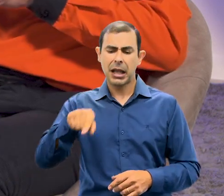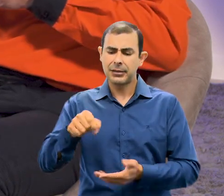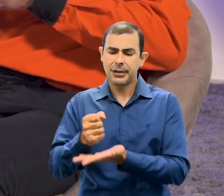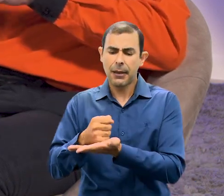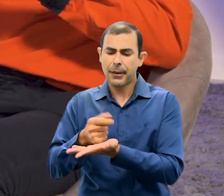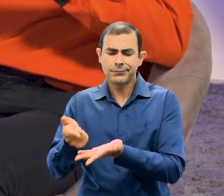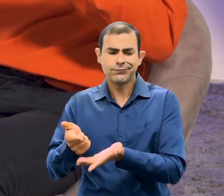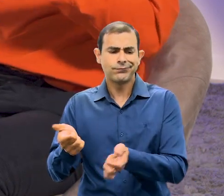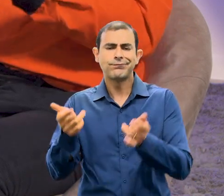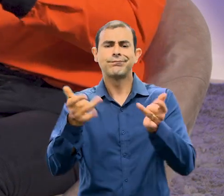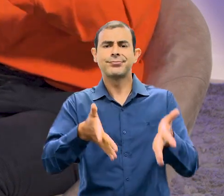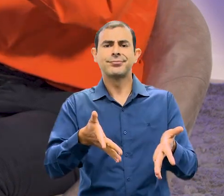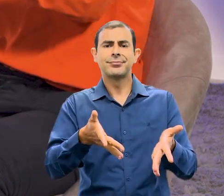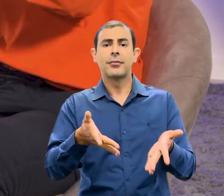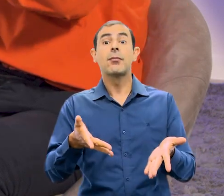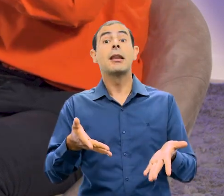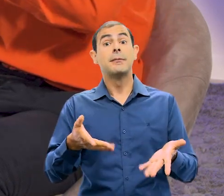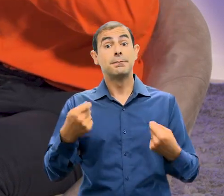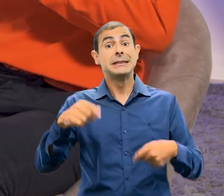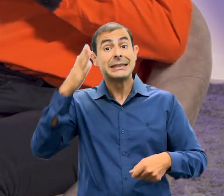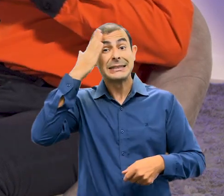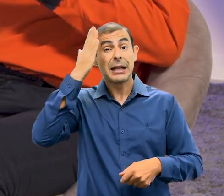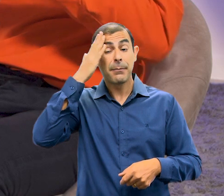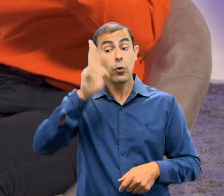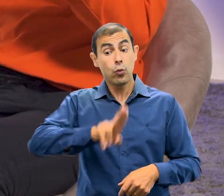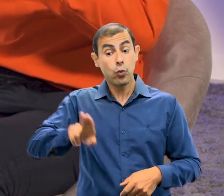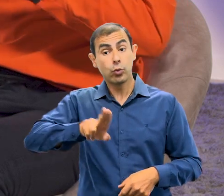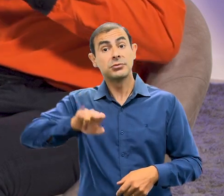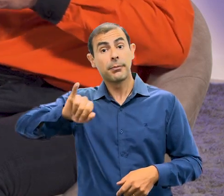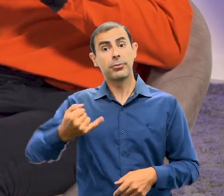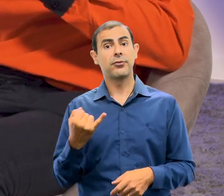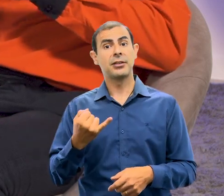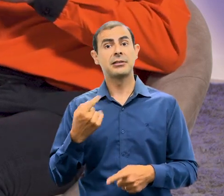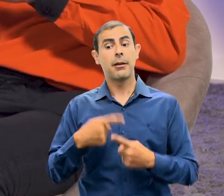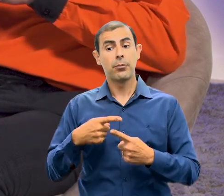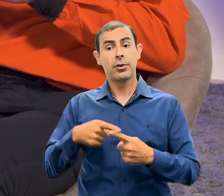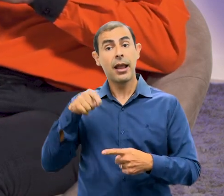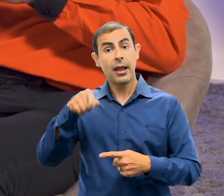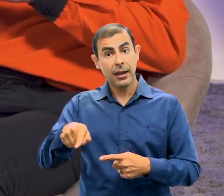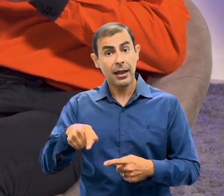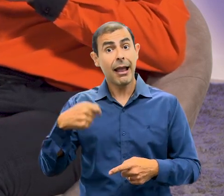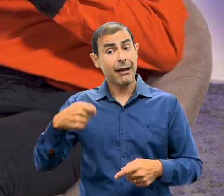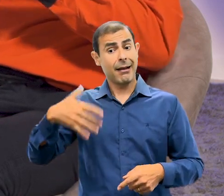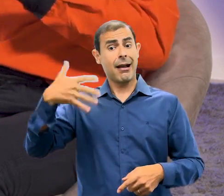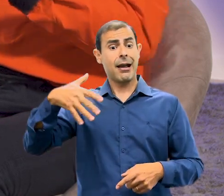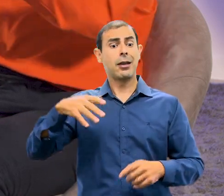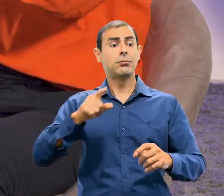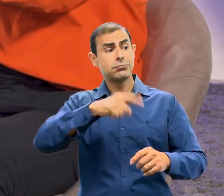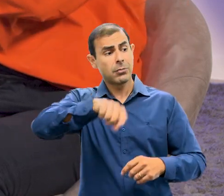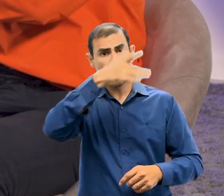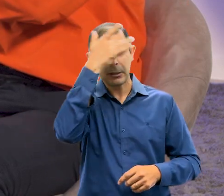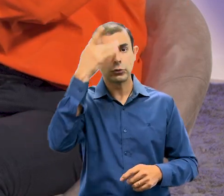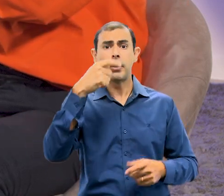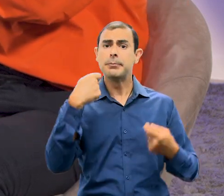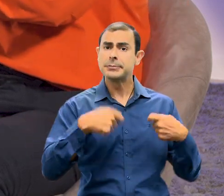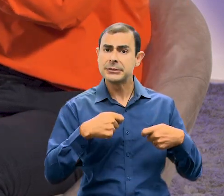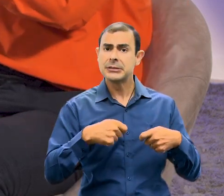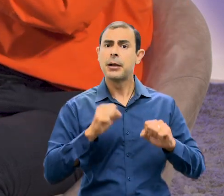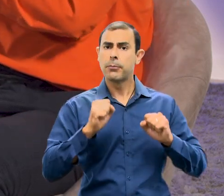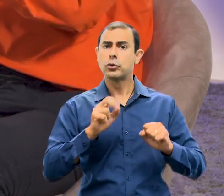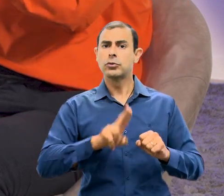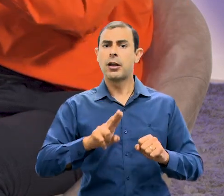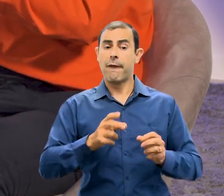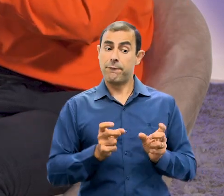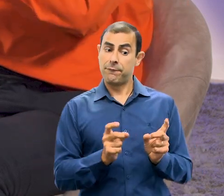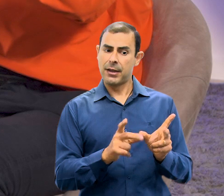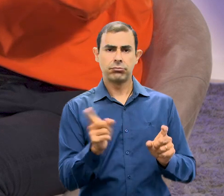ele é descartado. Então, nós precisamos saber utilizar esse medicamento, porque é um medicamento que pode ser utilizado pela população, ele não poderá mais ser vendido, mas